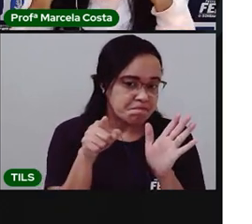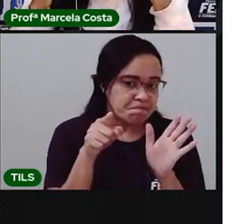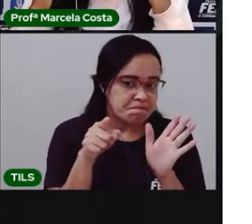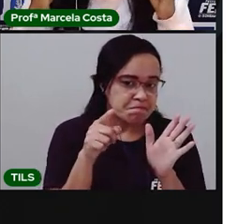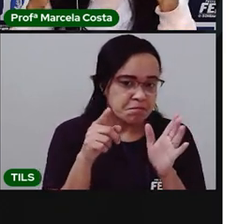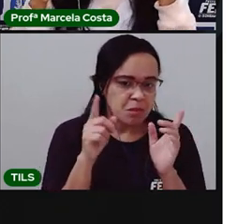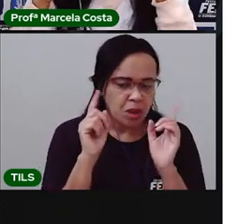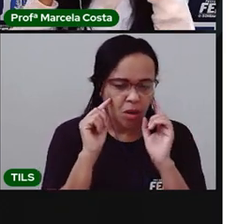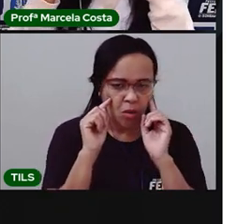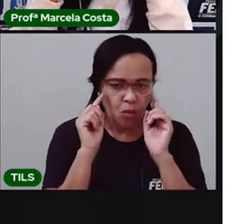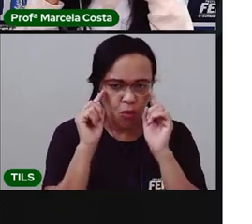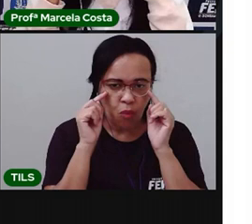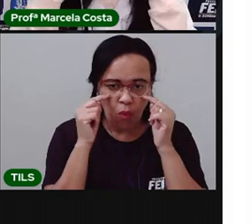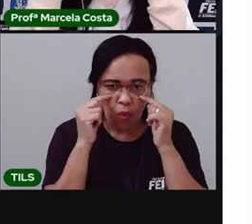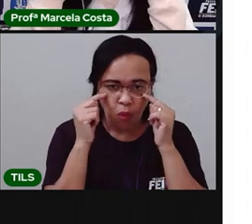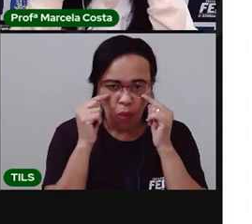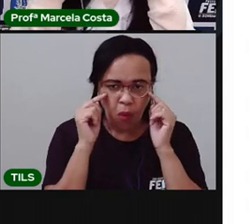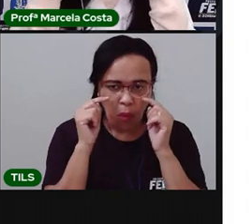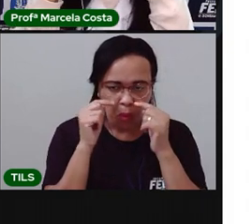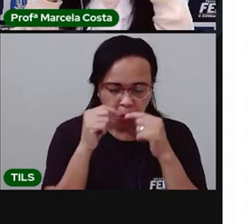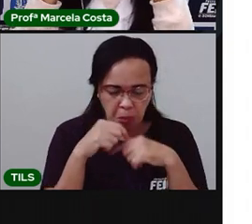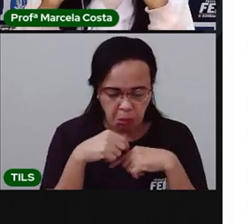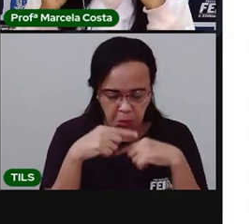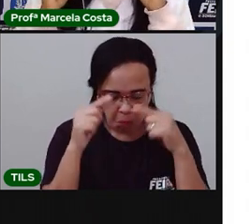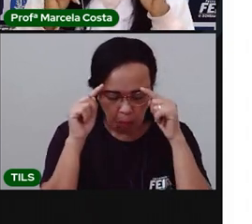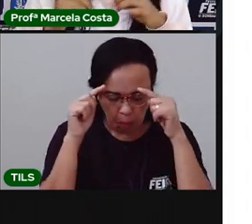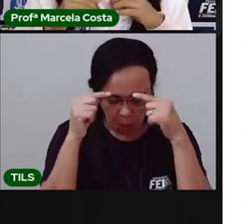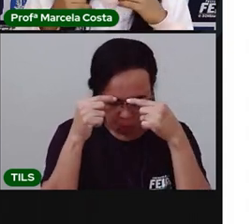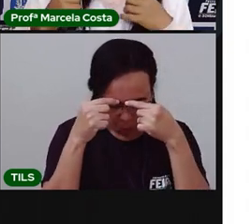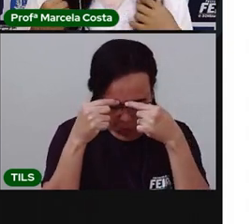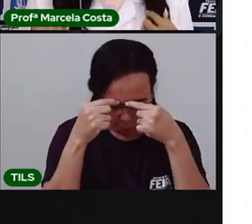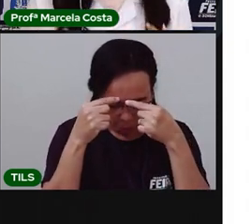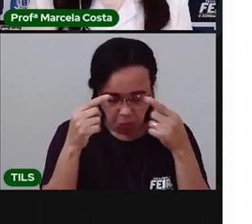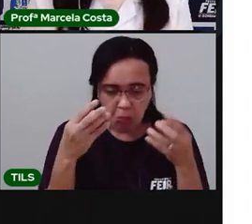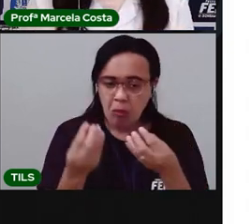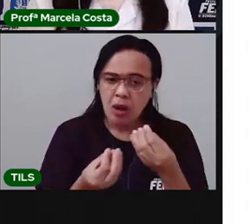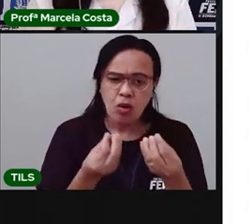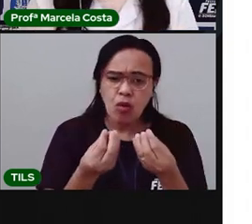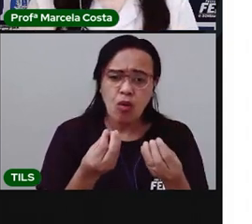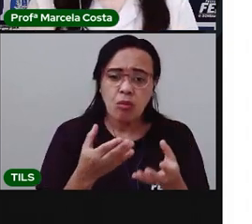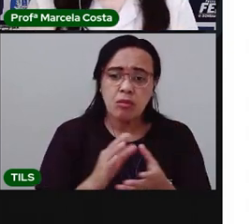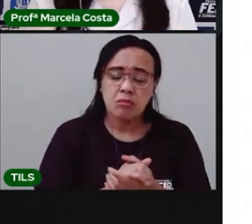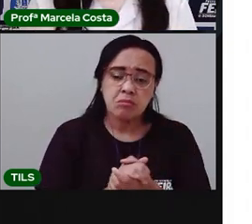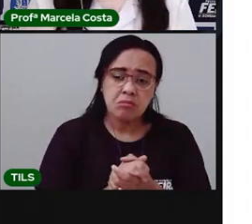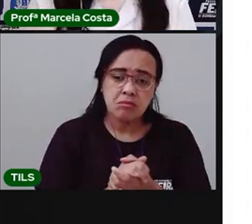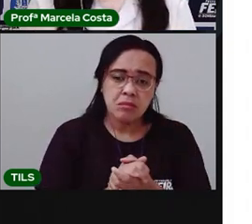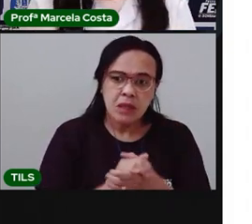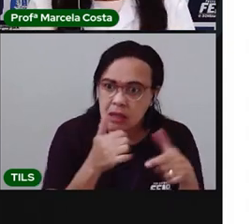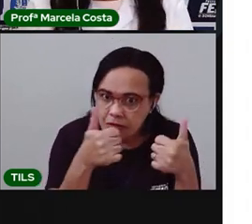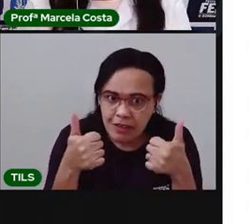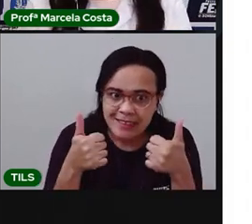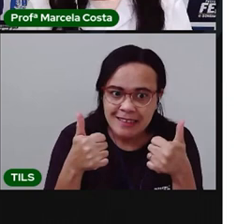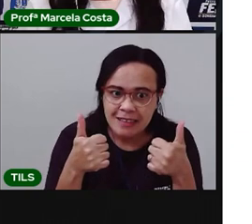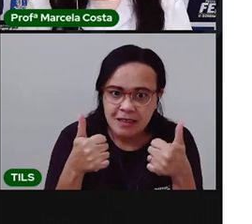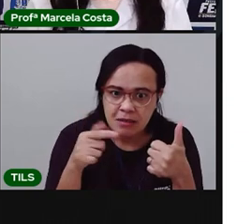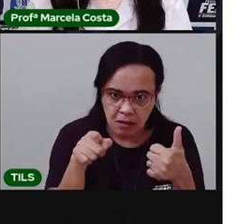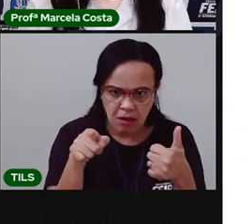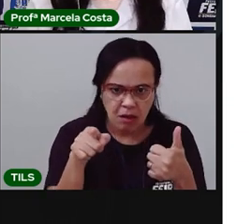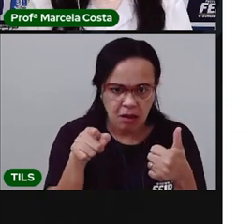Olhos baixos, né? Sobrancelha para baixo. Está demonstrando que essa pessoa está feliz?